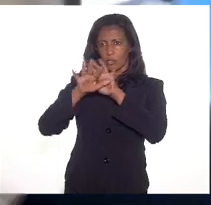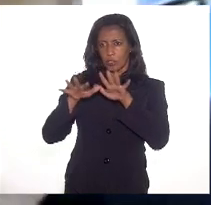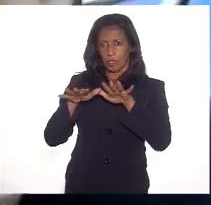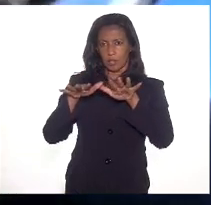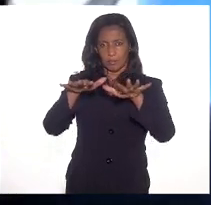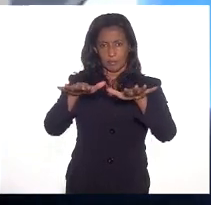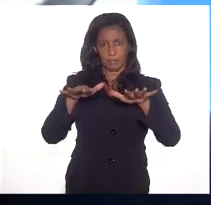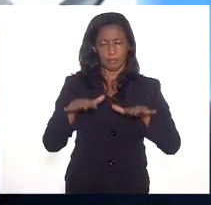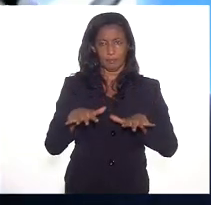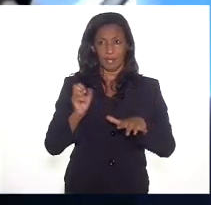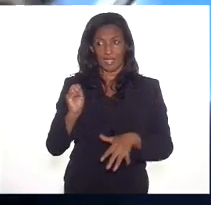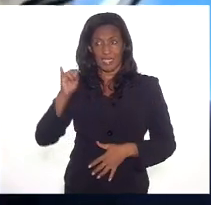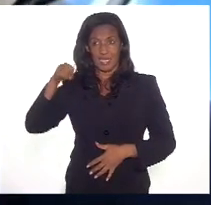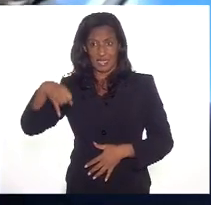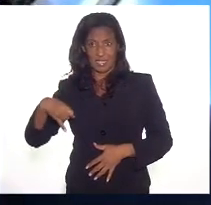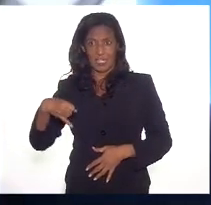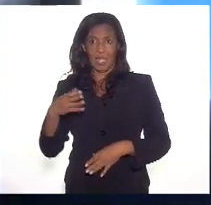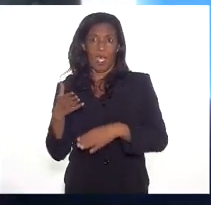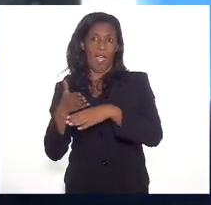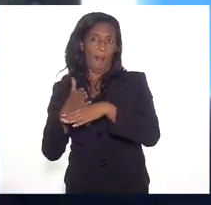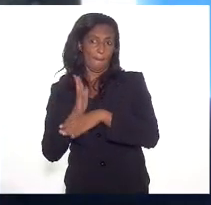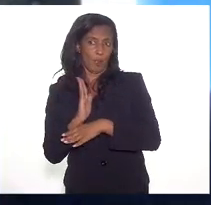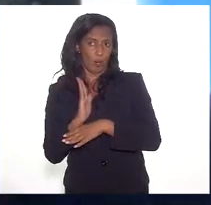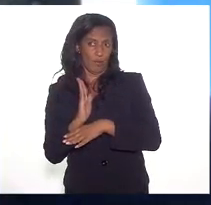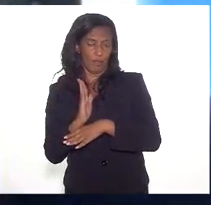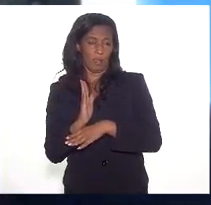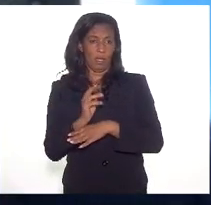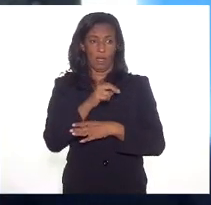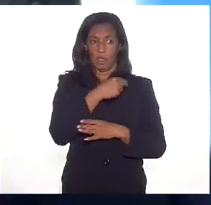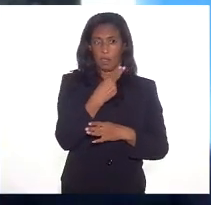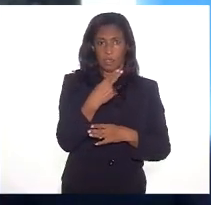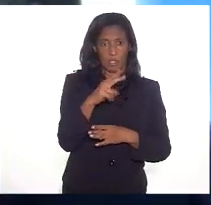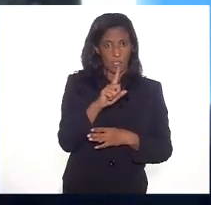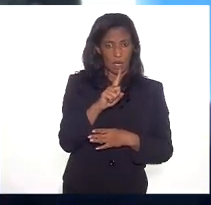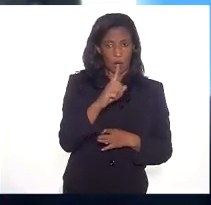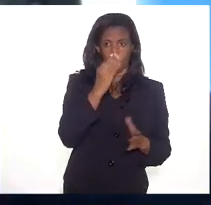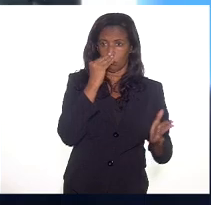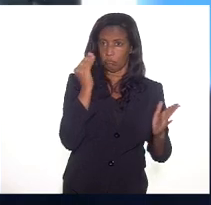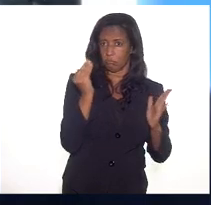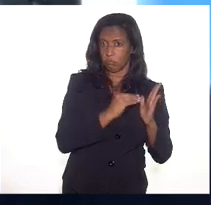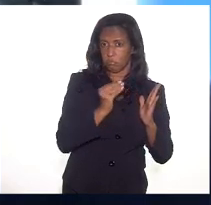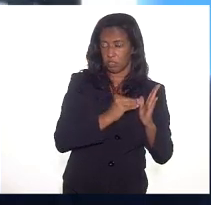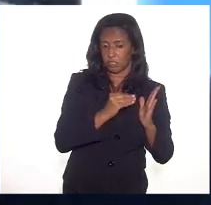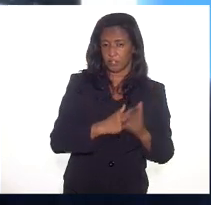Sim, aprova o destaque. Não. Não, rejeita o destaque. Vamos começar a